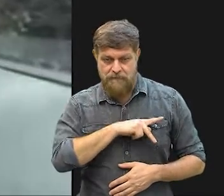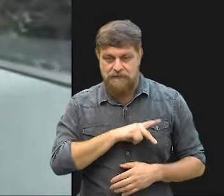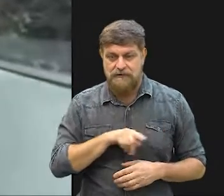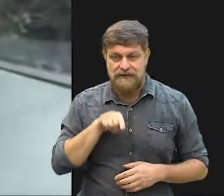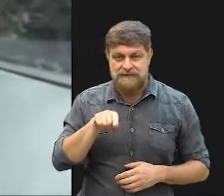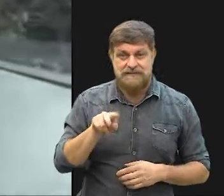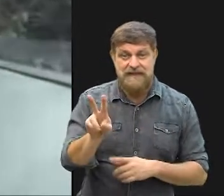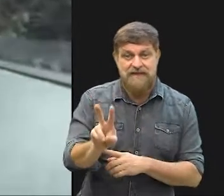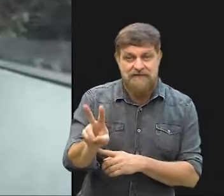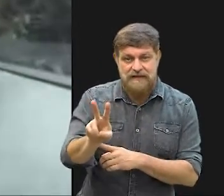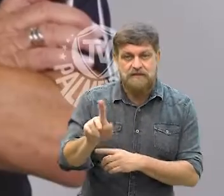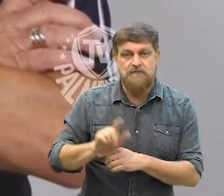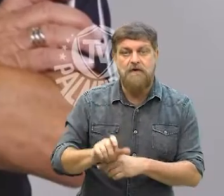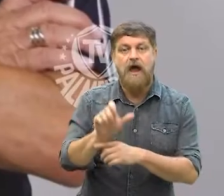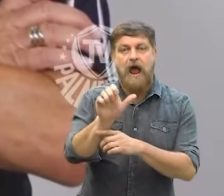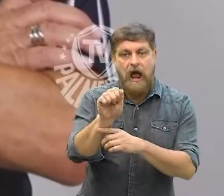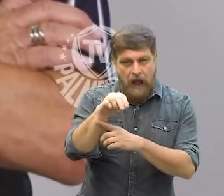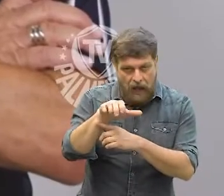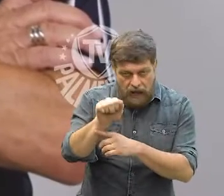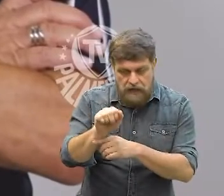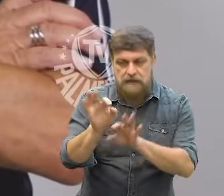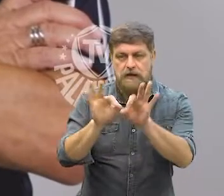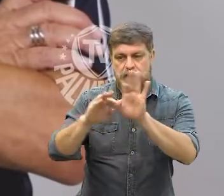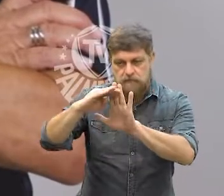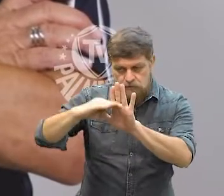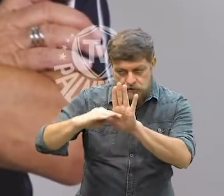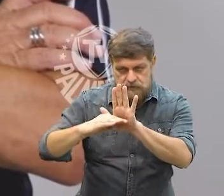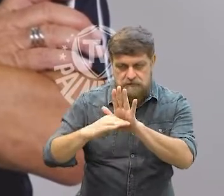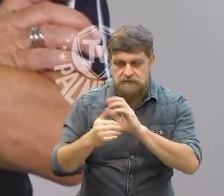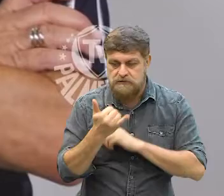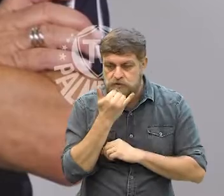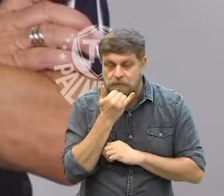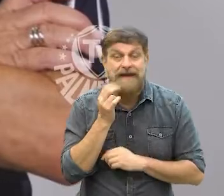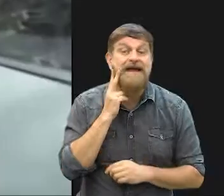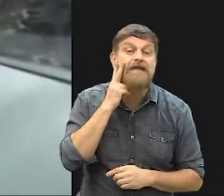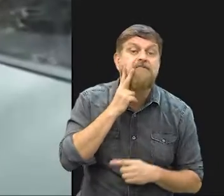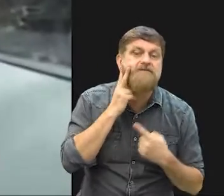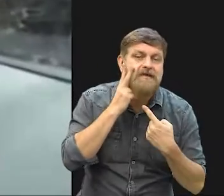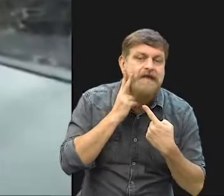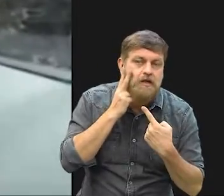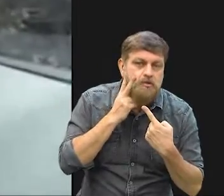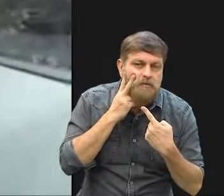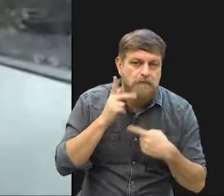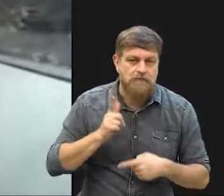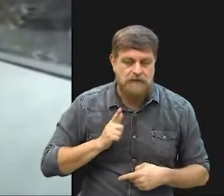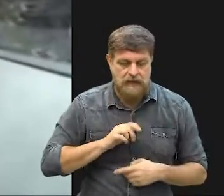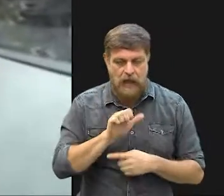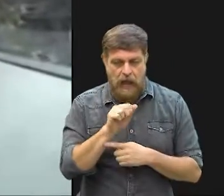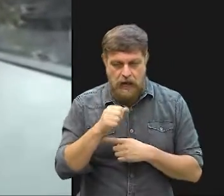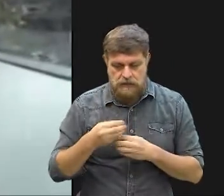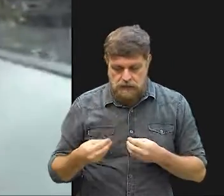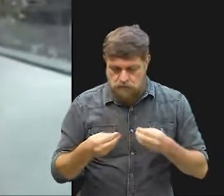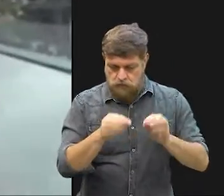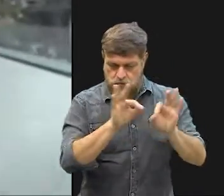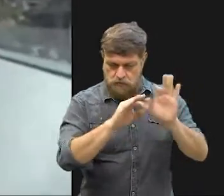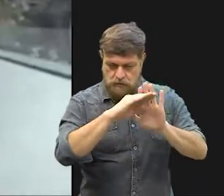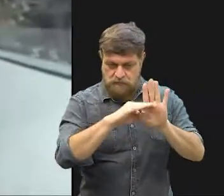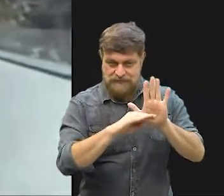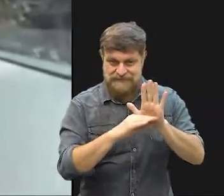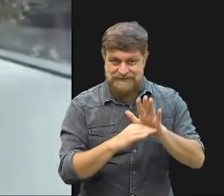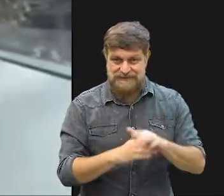lá em Valinhos, foi a Ana quem levou esse projeto também, Valinhos não, perdão, em Vinhedo, foi a Ana quem levou esse projeto, e é uma